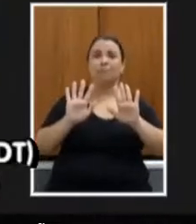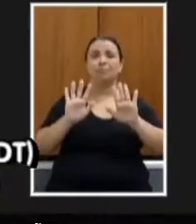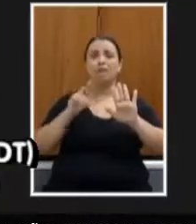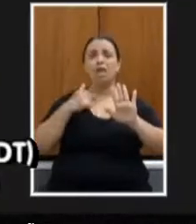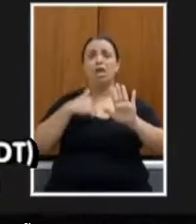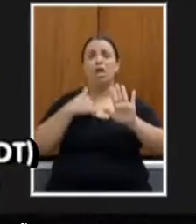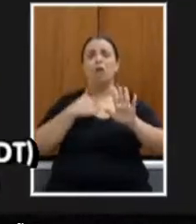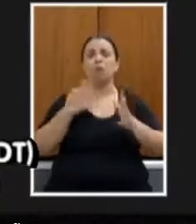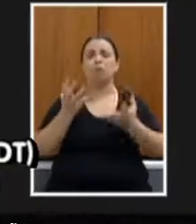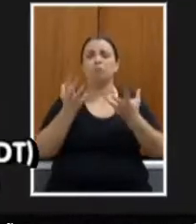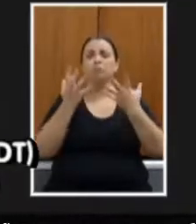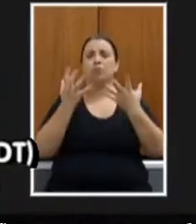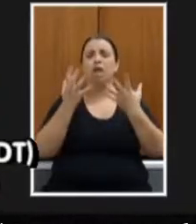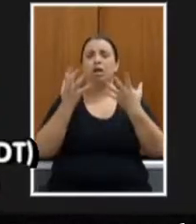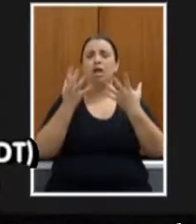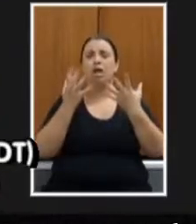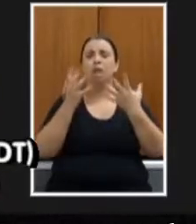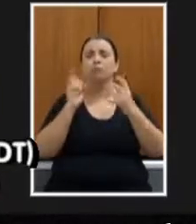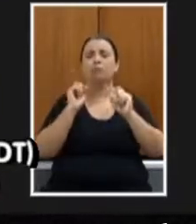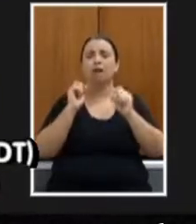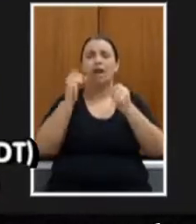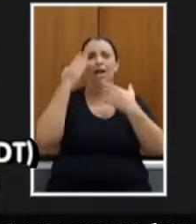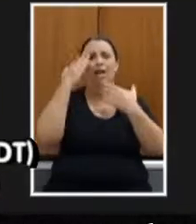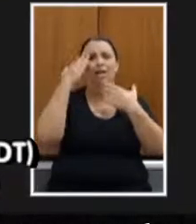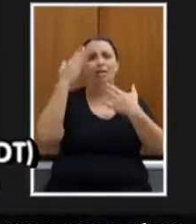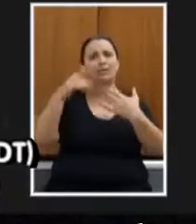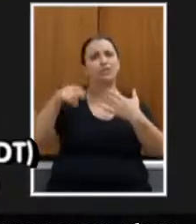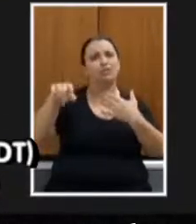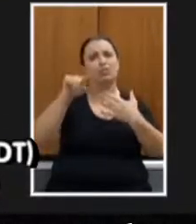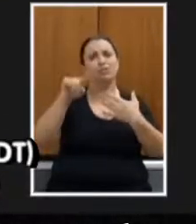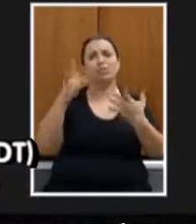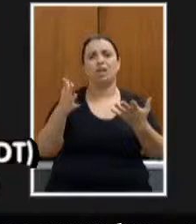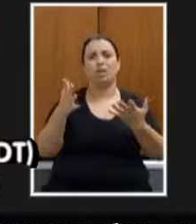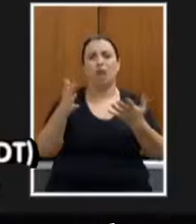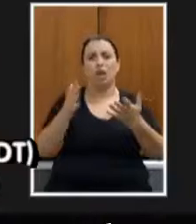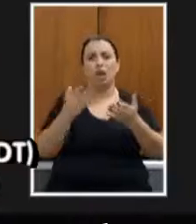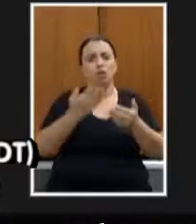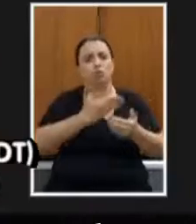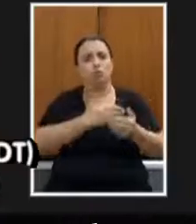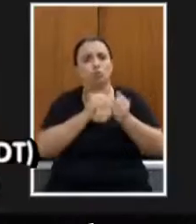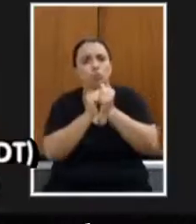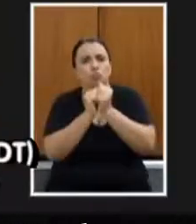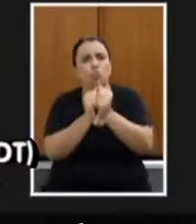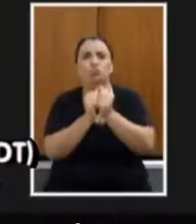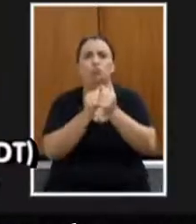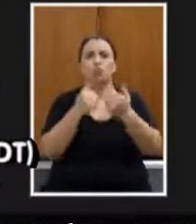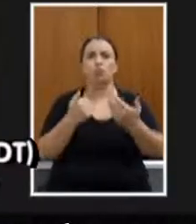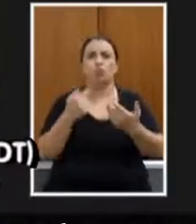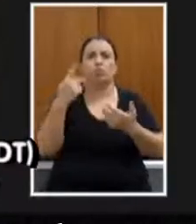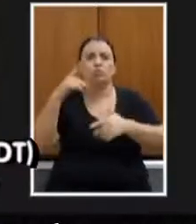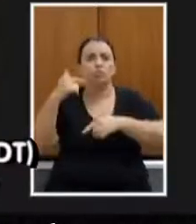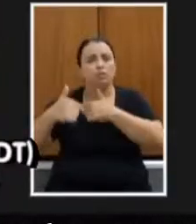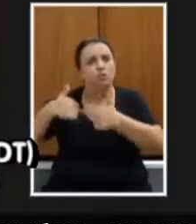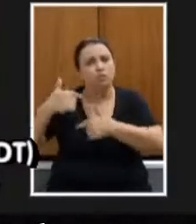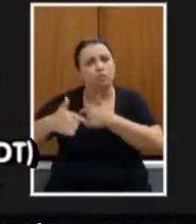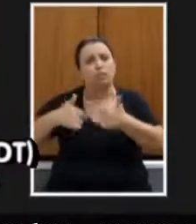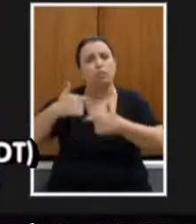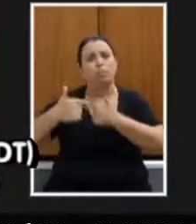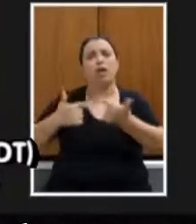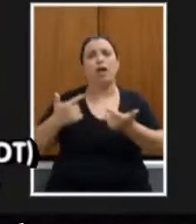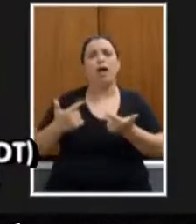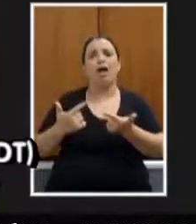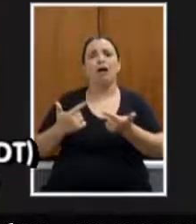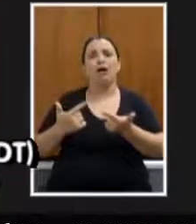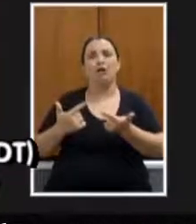entusiasmo, pelo seu companheirismo e, acima de tudo, pela sua conduta nesses